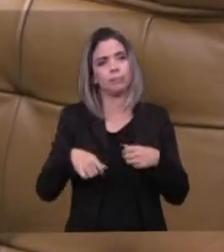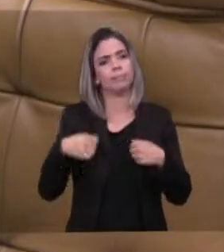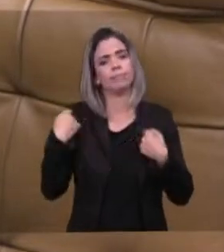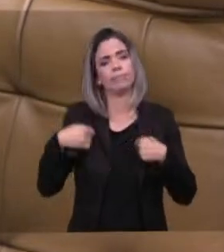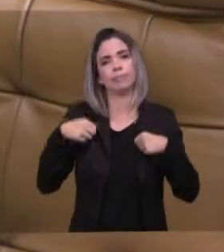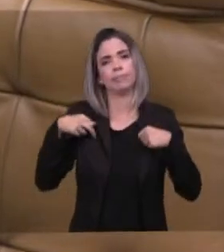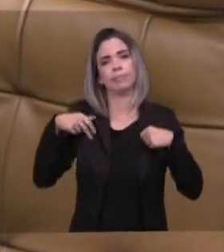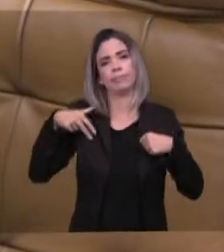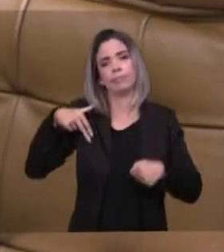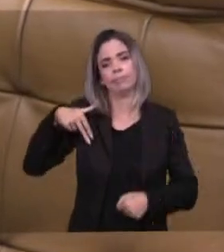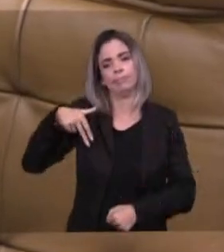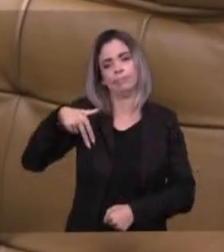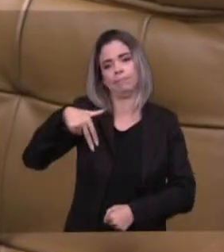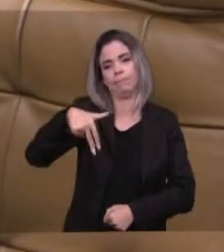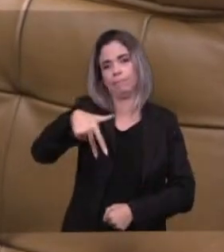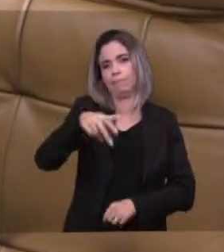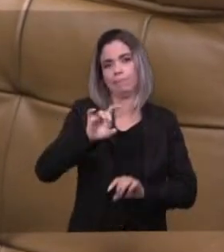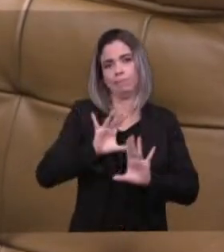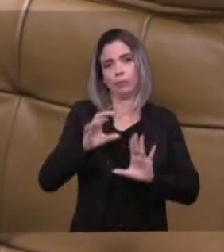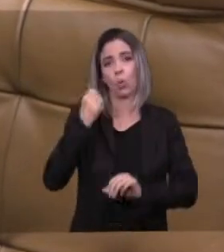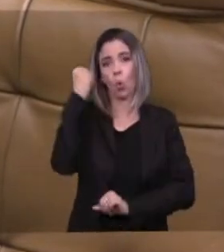outro veículo, na época não tinha,